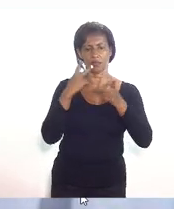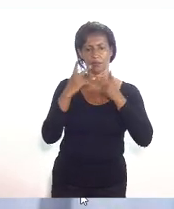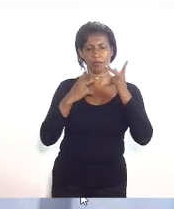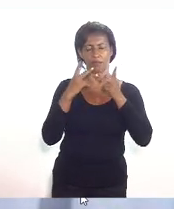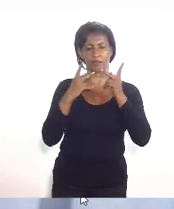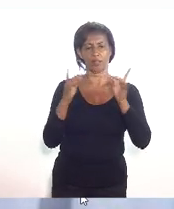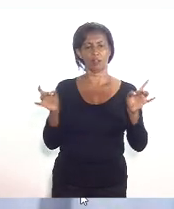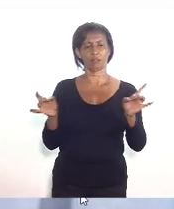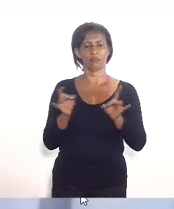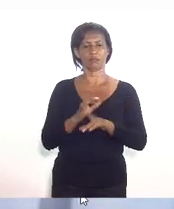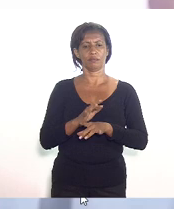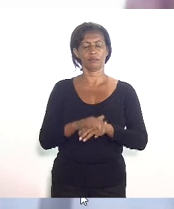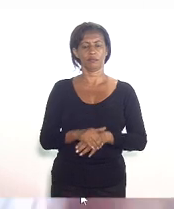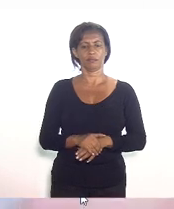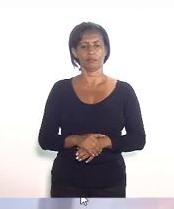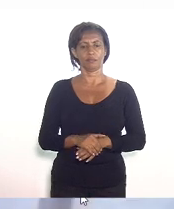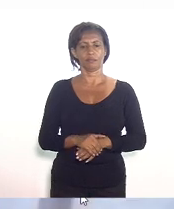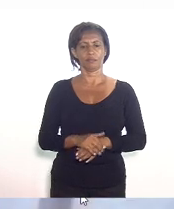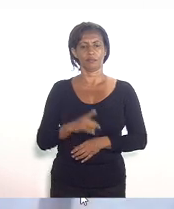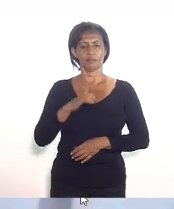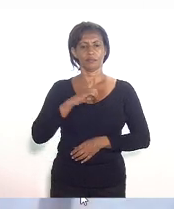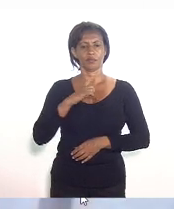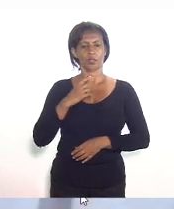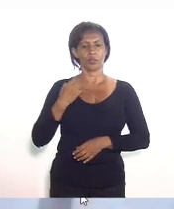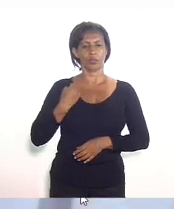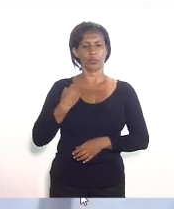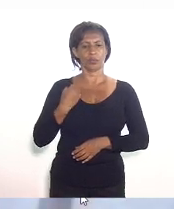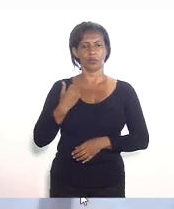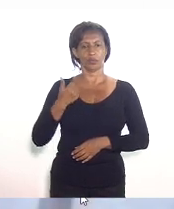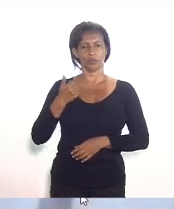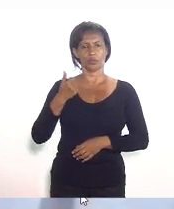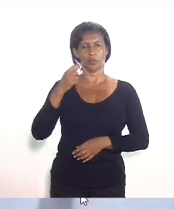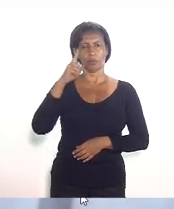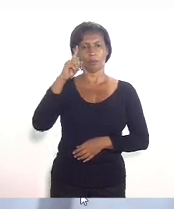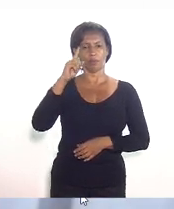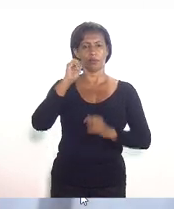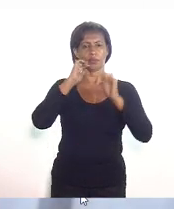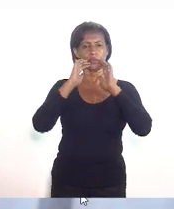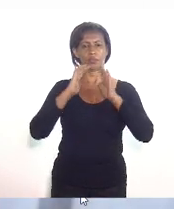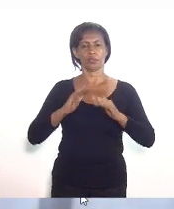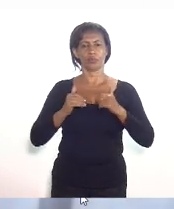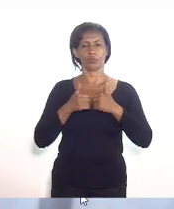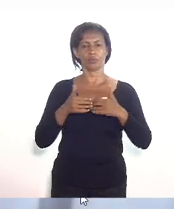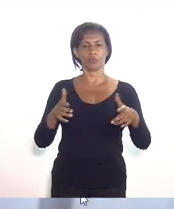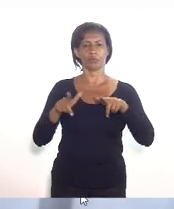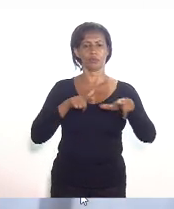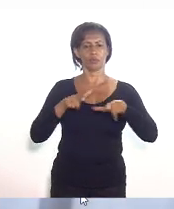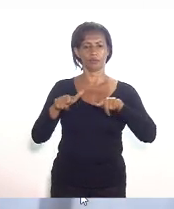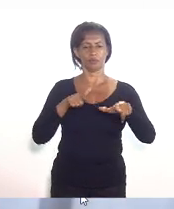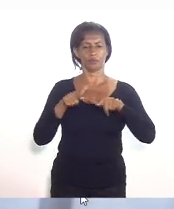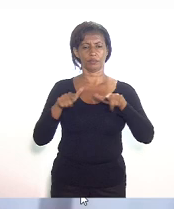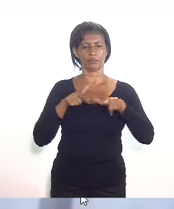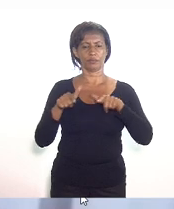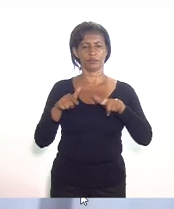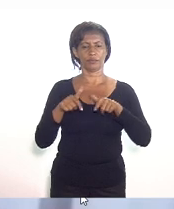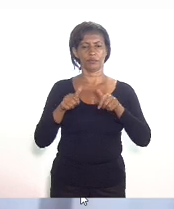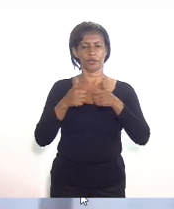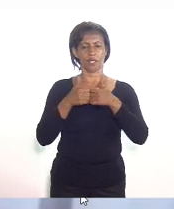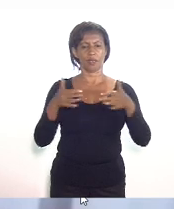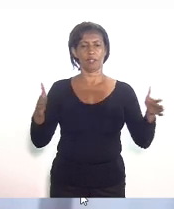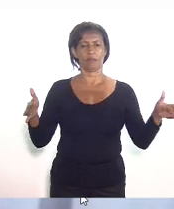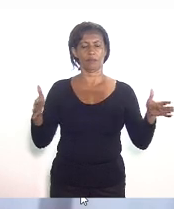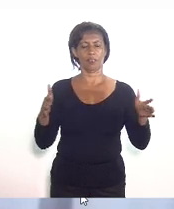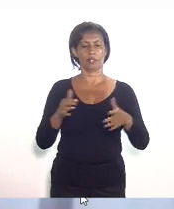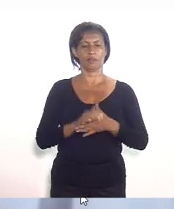está encerrado. Havendo o número legal e sobre a proteção de Deus, iniciamos os nossos trabalhos. Está aberta a